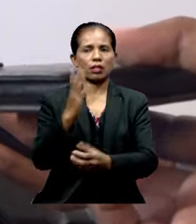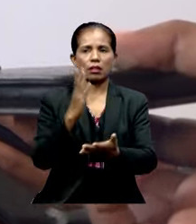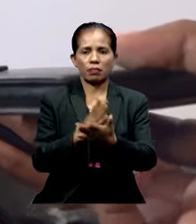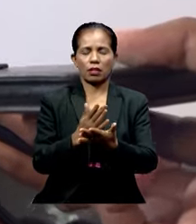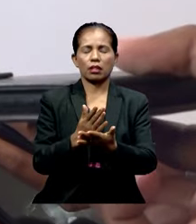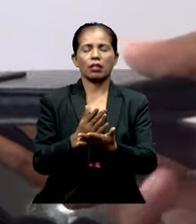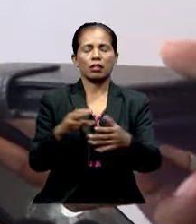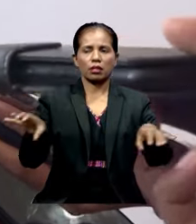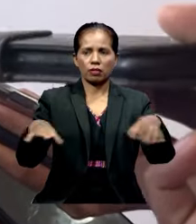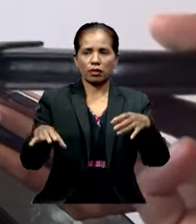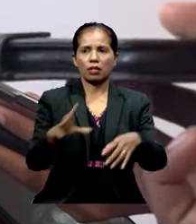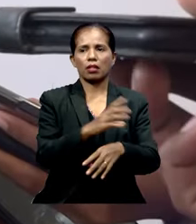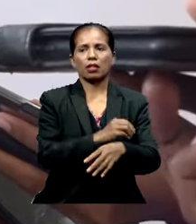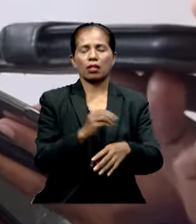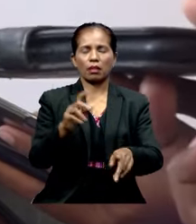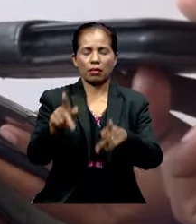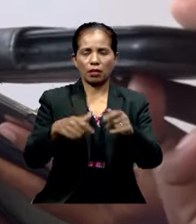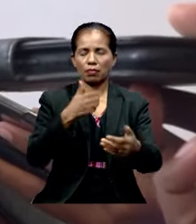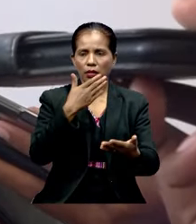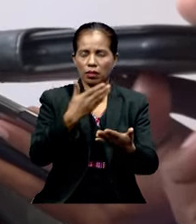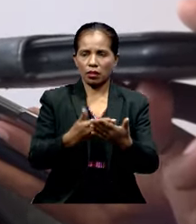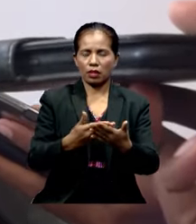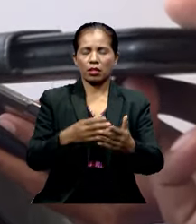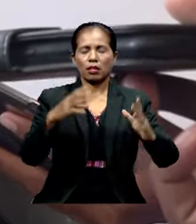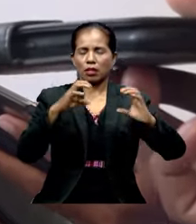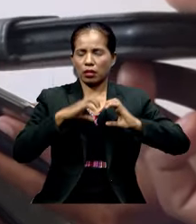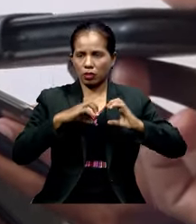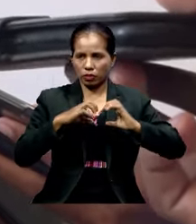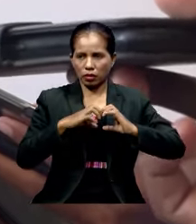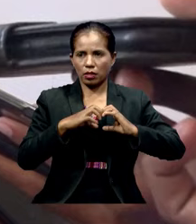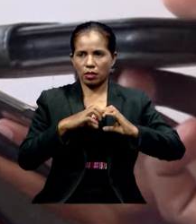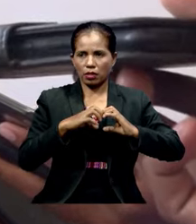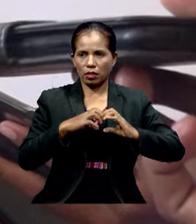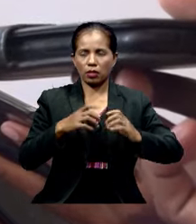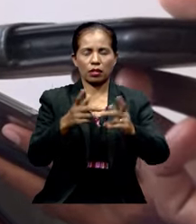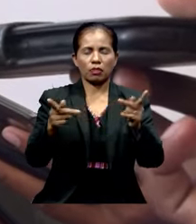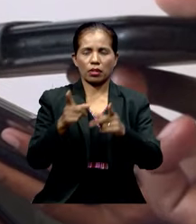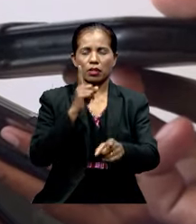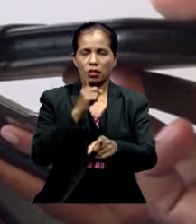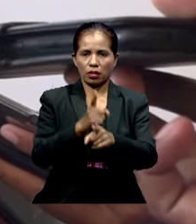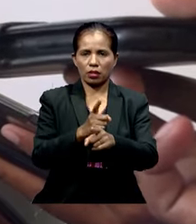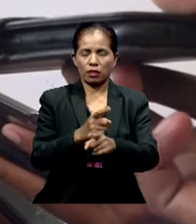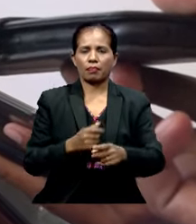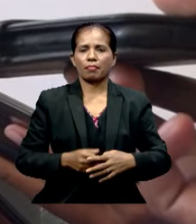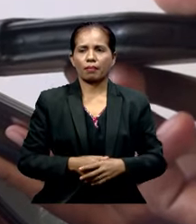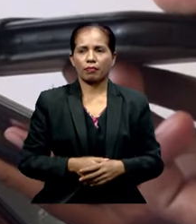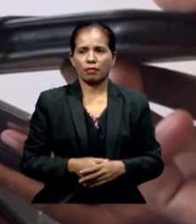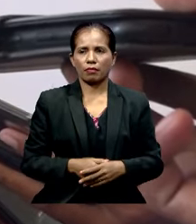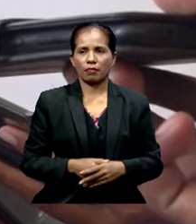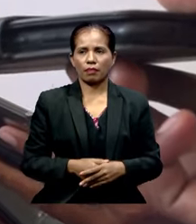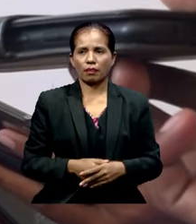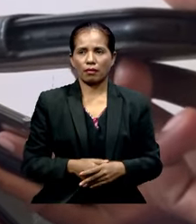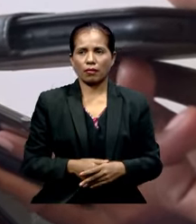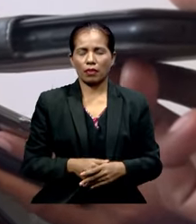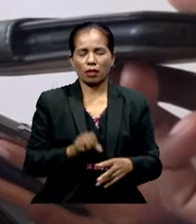serviço. É América de Ioco. E fui e fui em Los, na Luni. Pau,